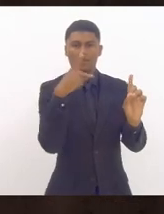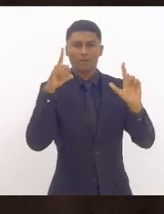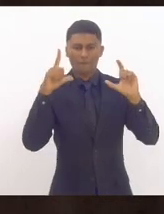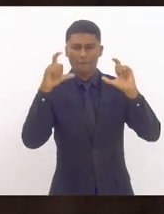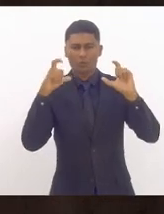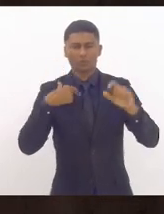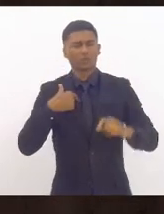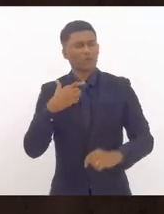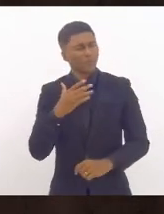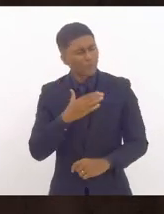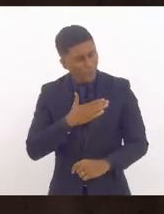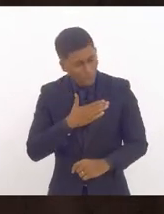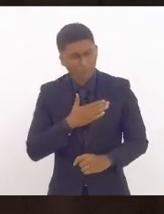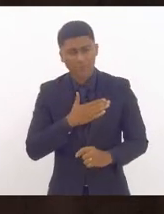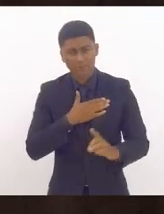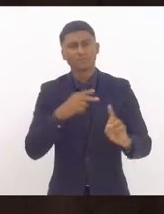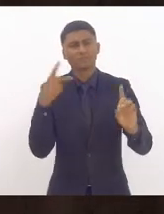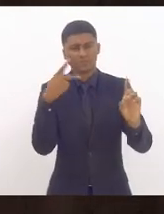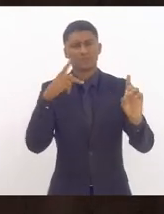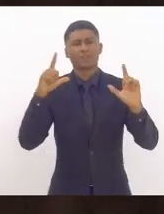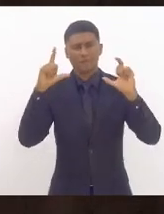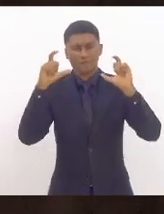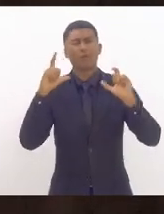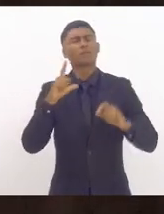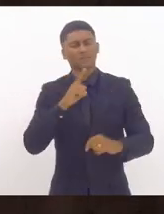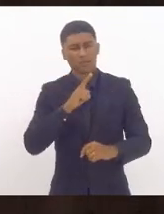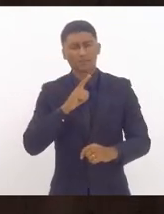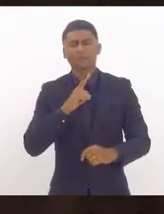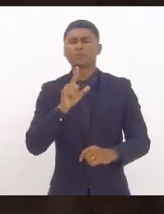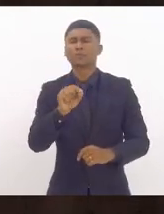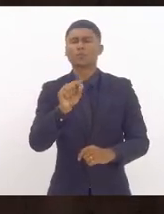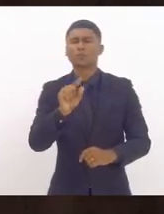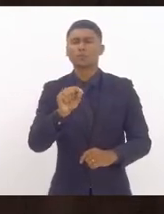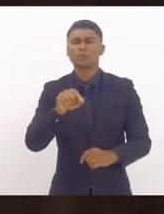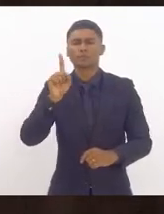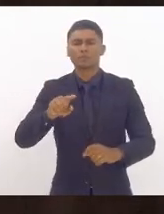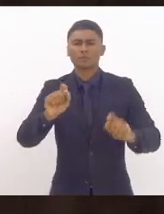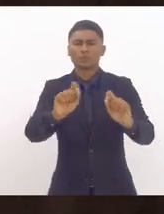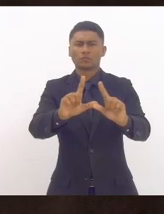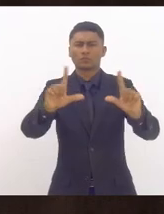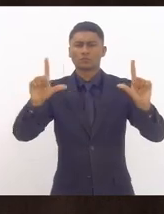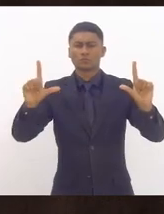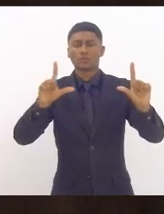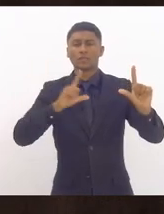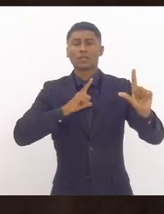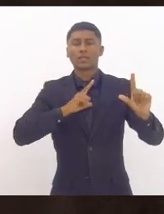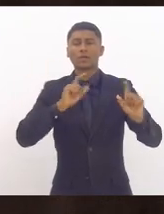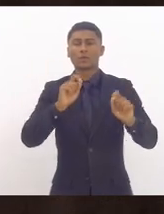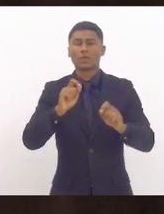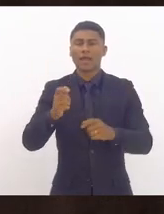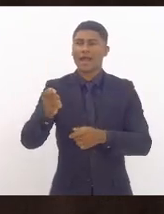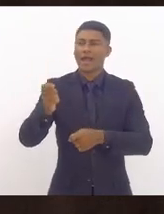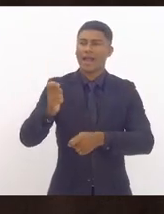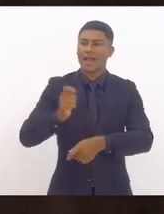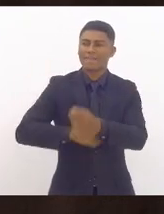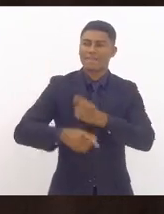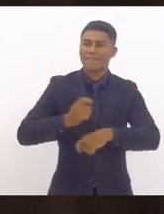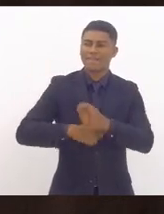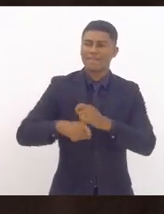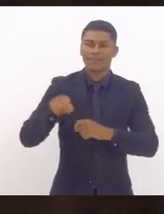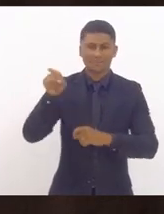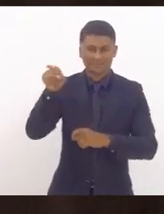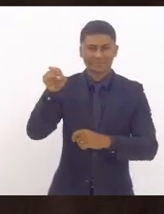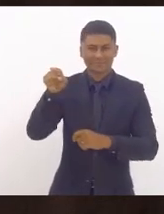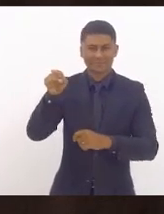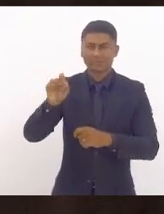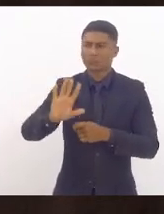muito, da do Bira, de Bira Carvalho, que é uma imagem onde tem uma pipa com a bandeira do